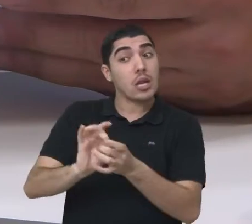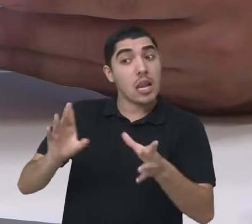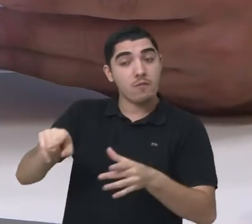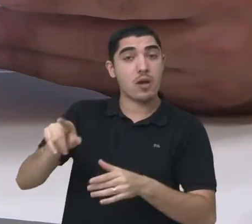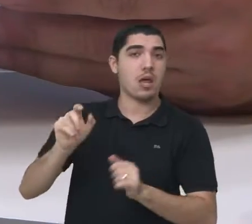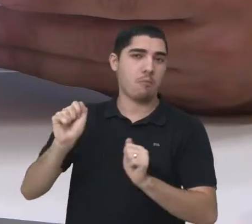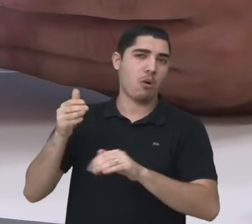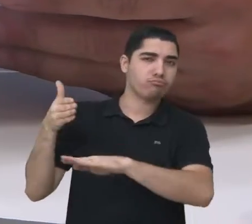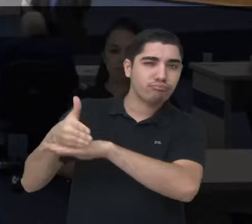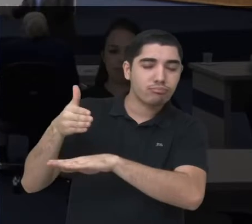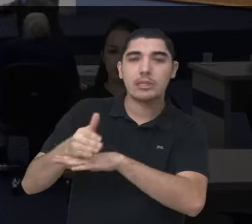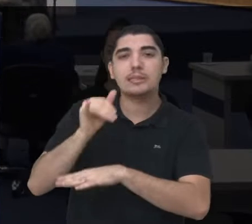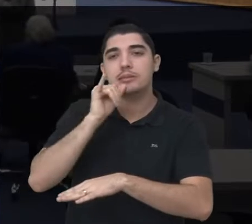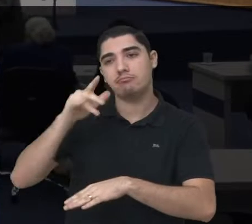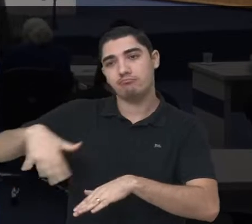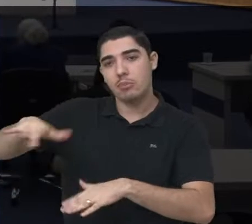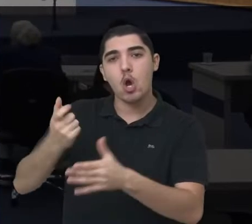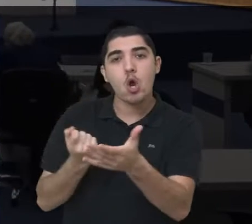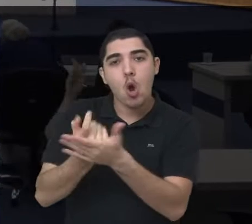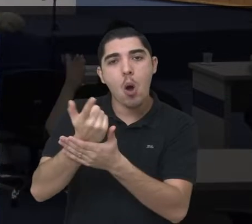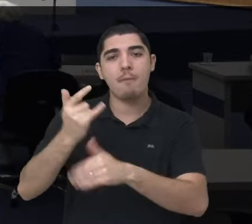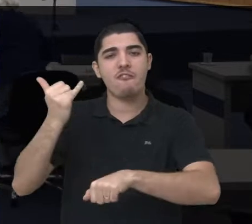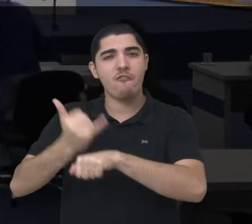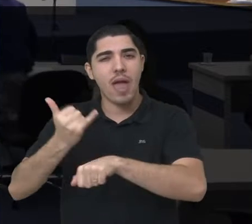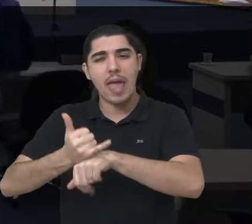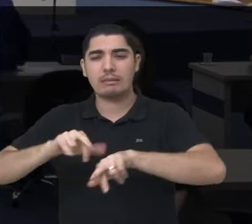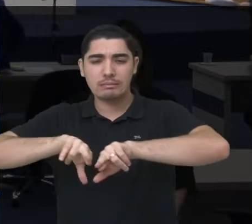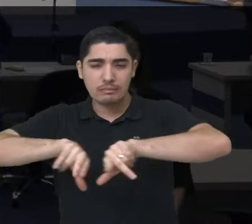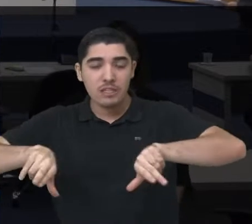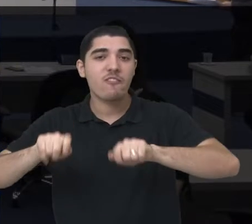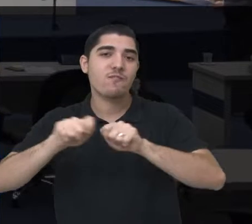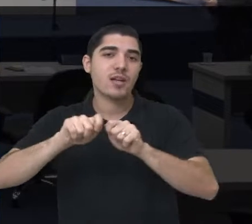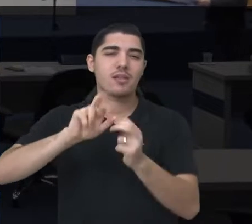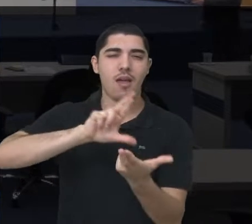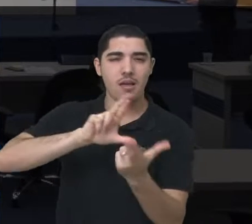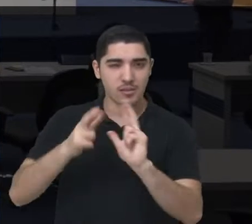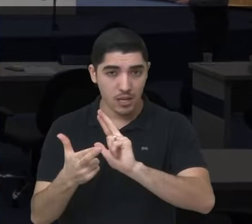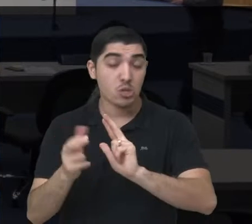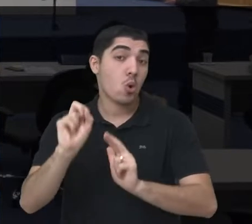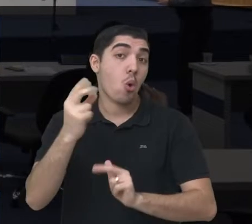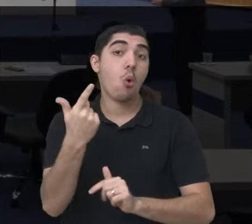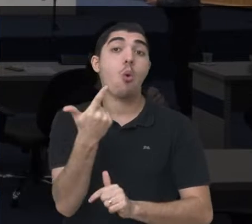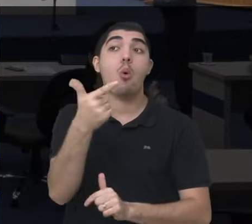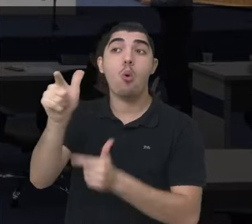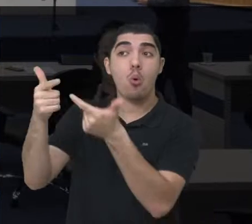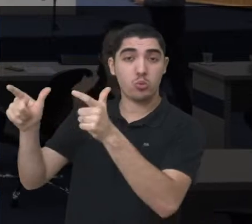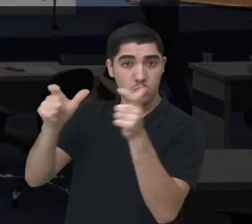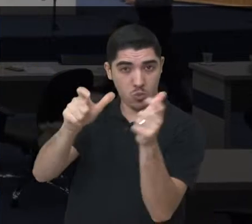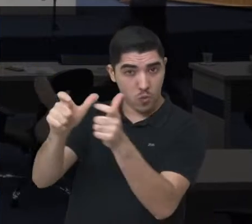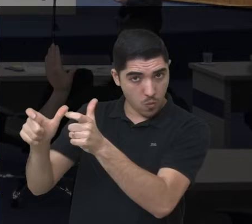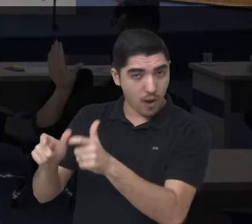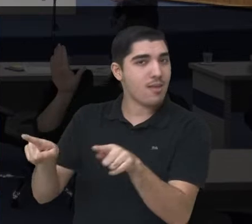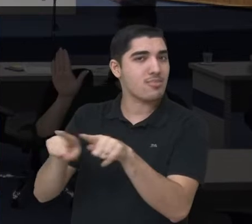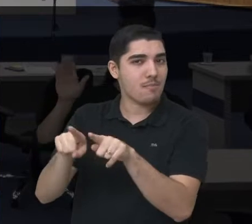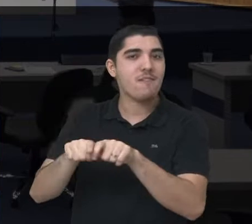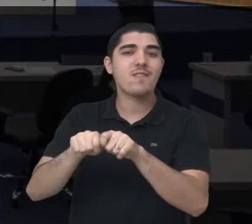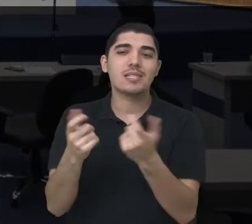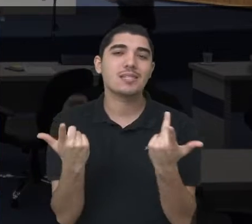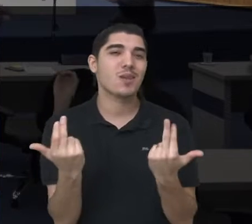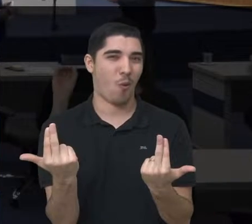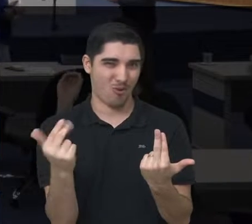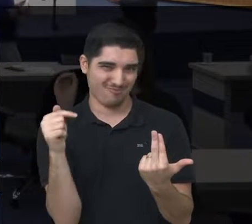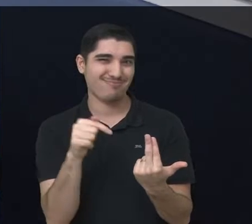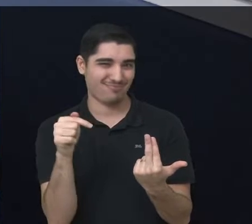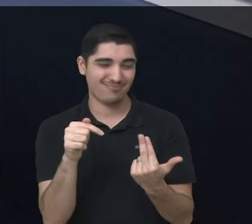de recicladoras que compram materiais metálicos para reciclagem e outros estabelecimentos que exercem